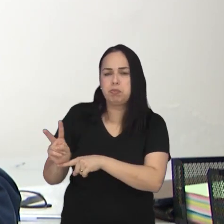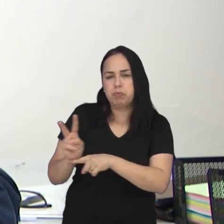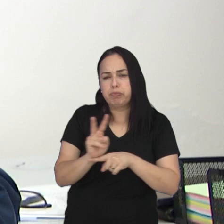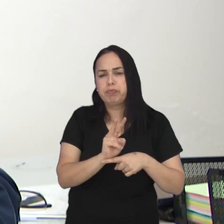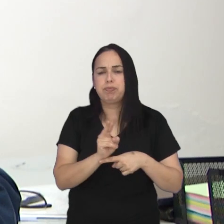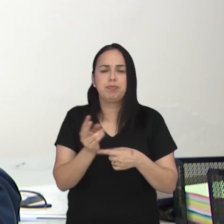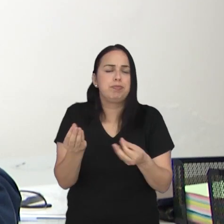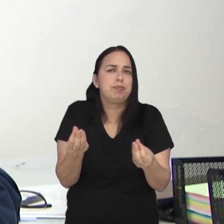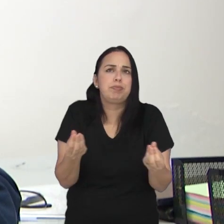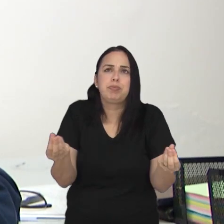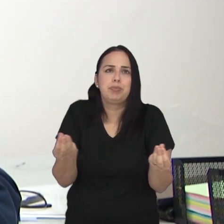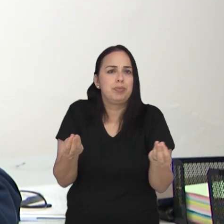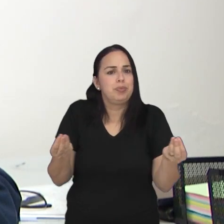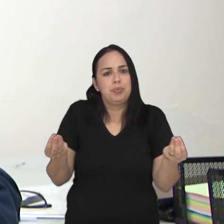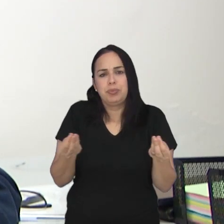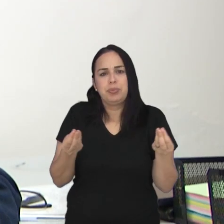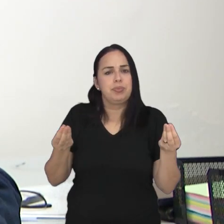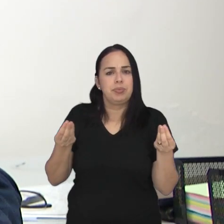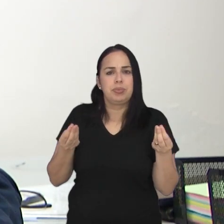fiscalizando